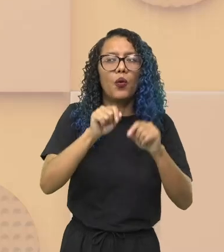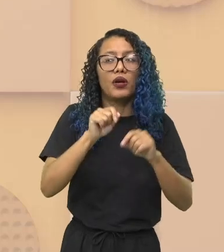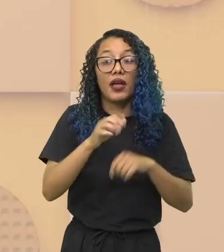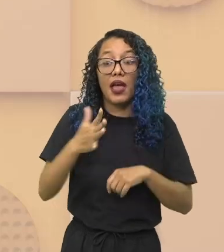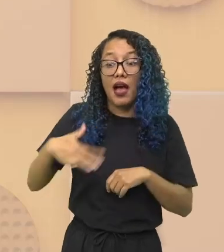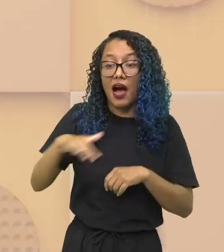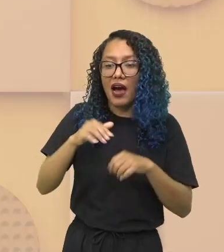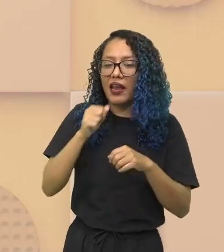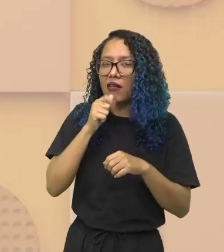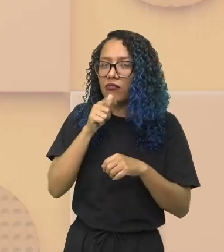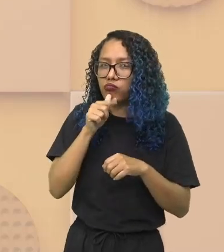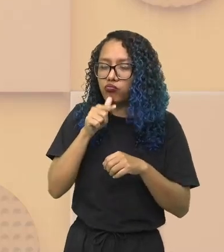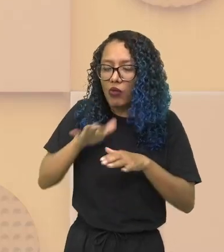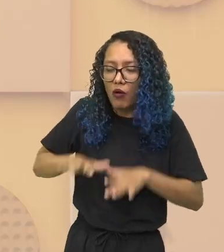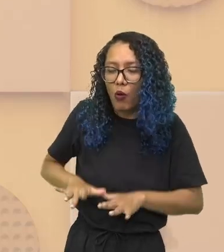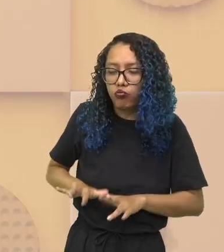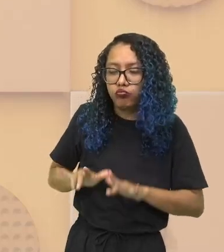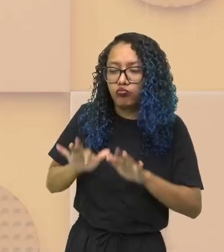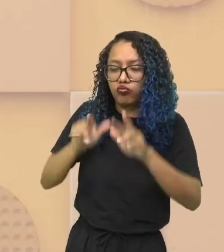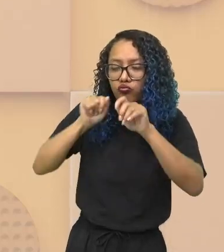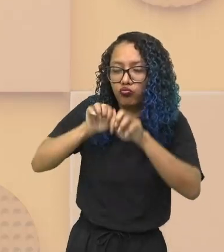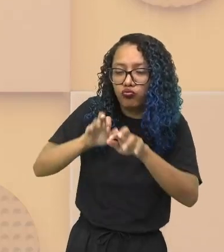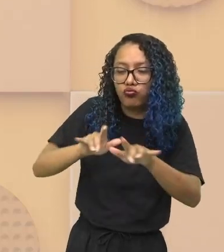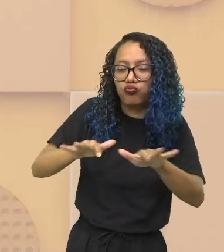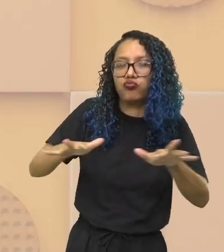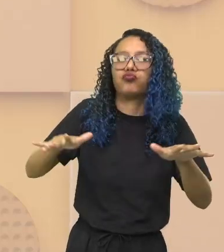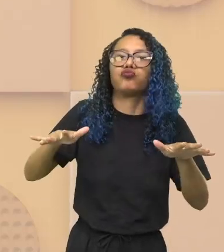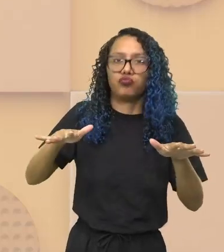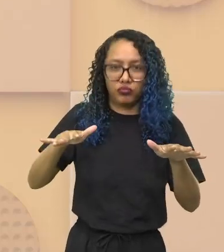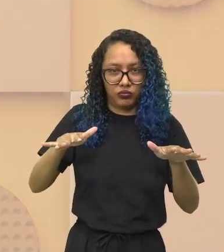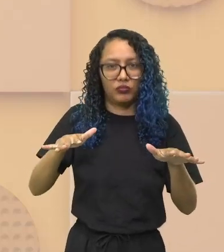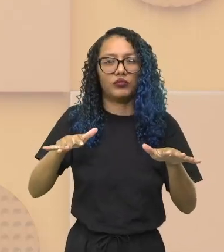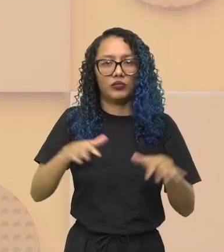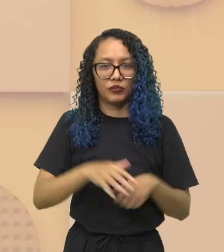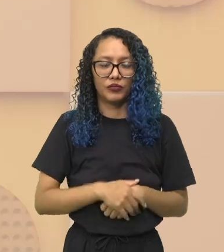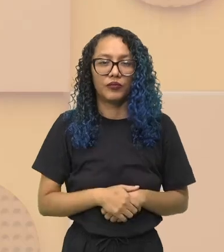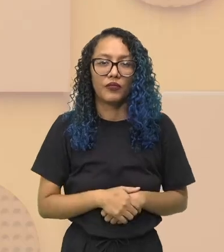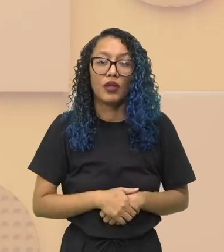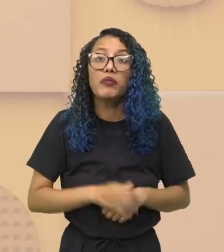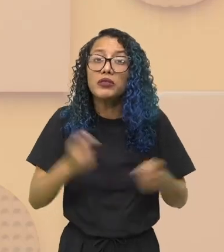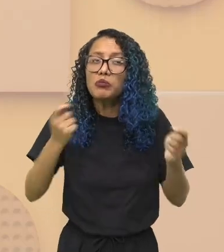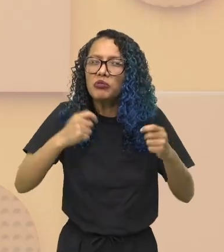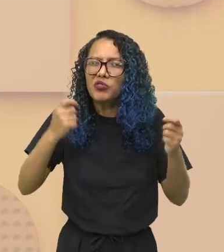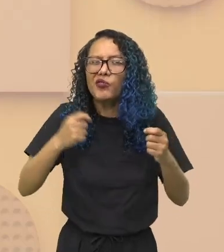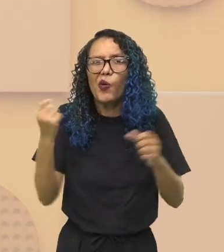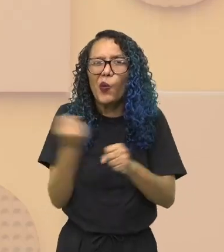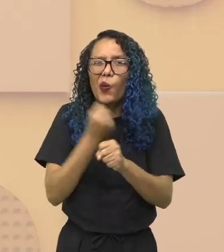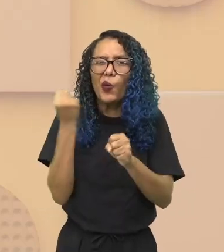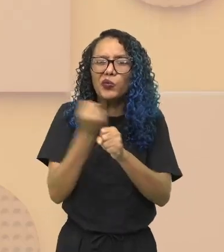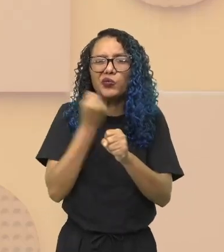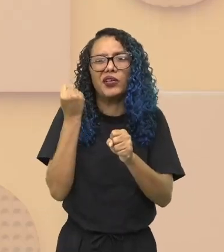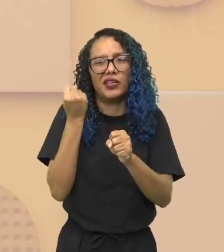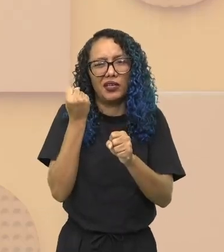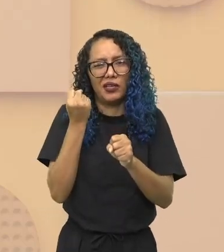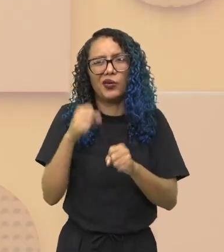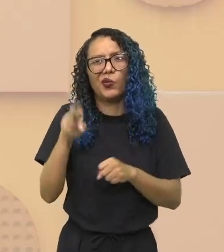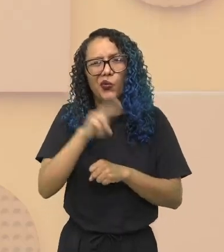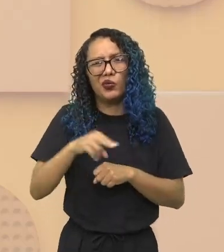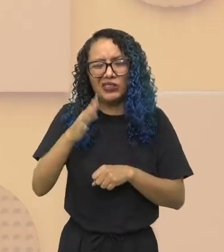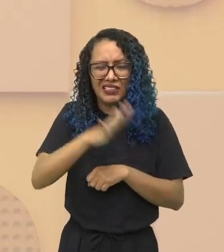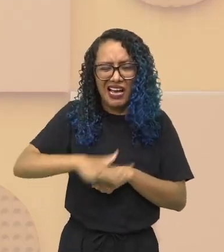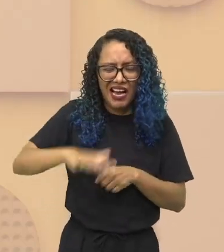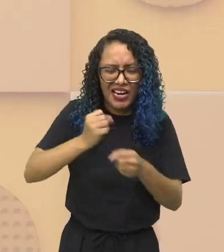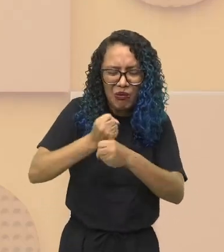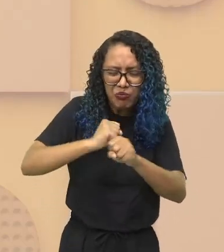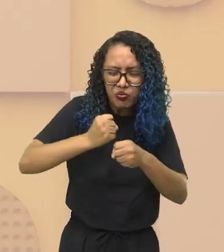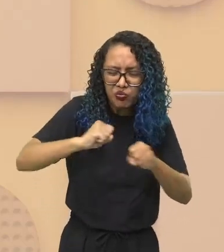grandes áreas. Então, para fazer a construção dessas usinas hidrelétricas, acaba-se utilizando grandes áreas